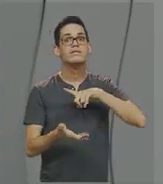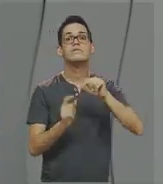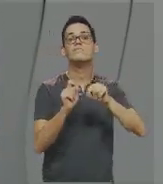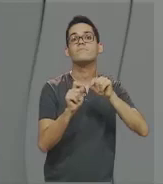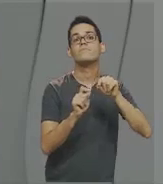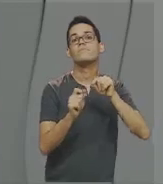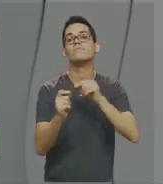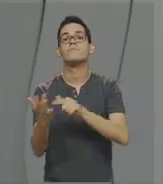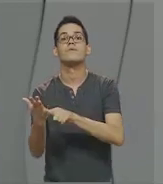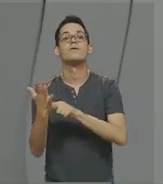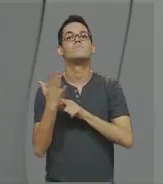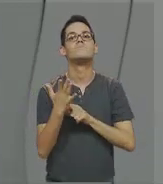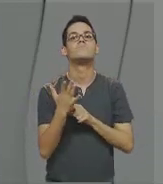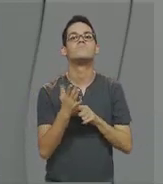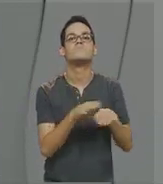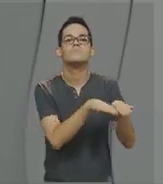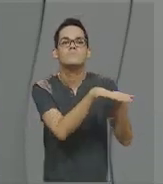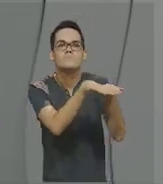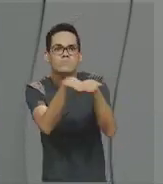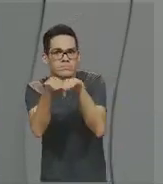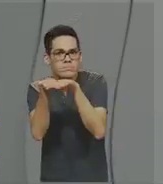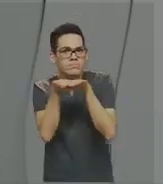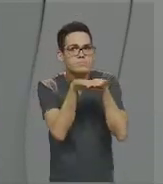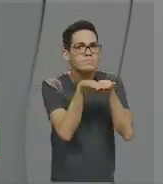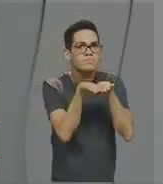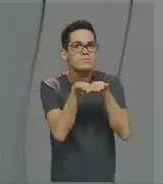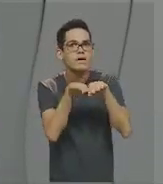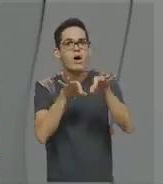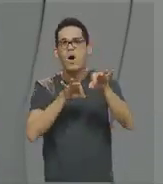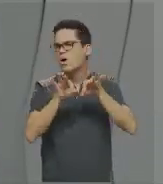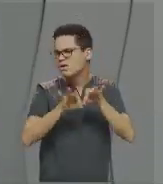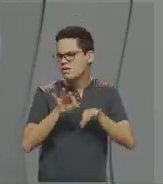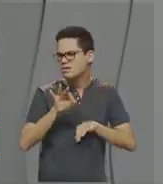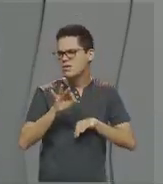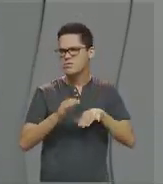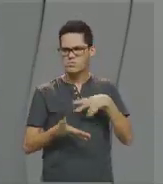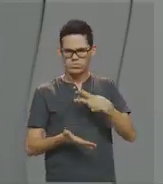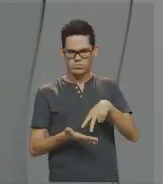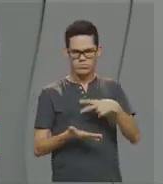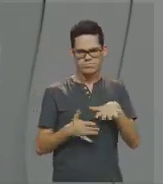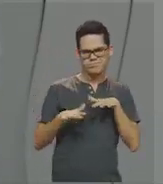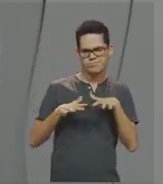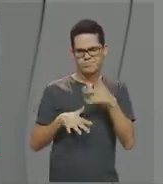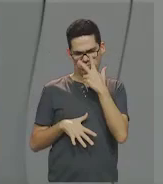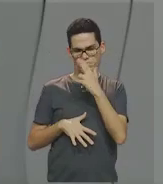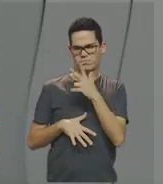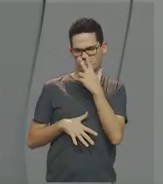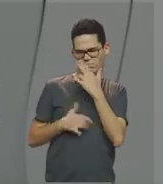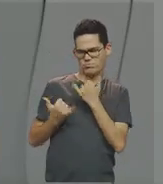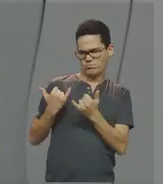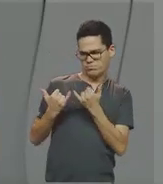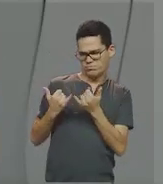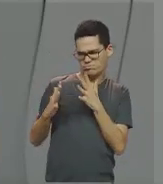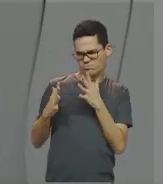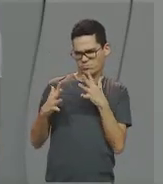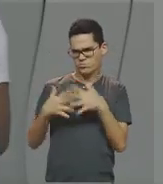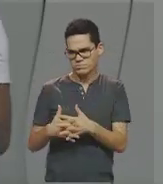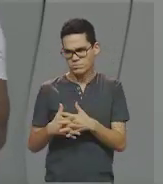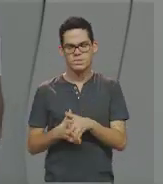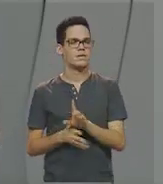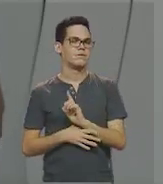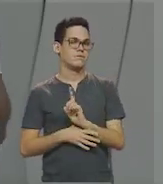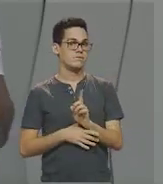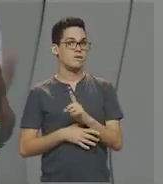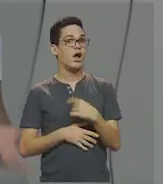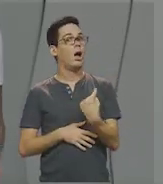de organização de movimentos, né? E aí pode parecer complicado de início, mas não é. Por quê? Todos